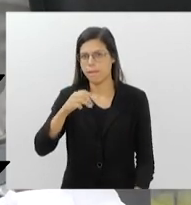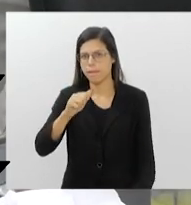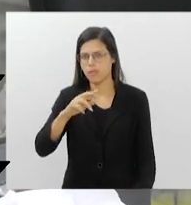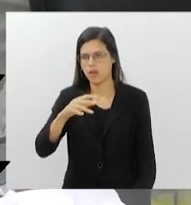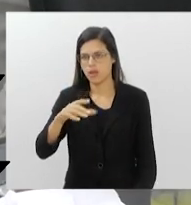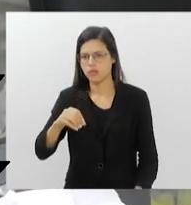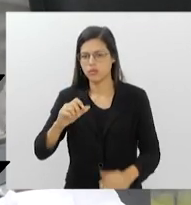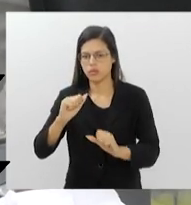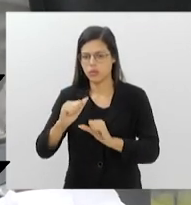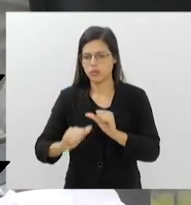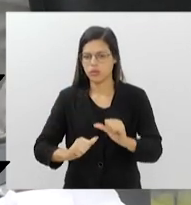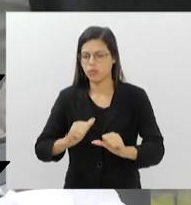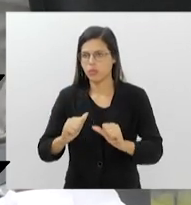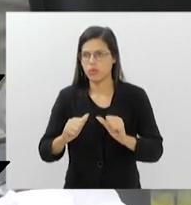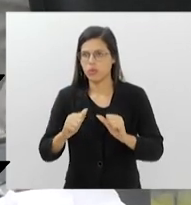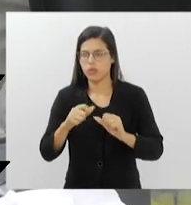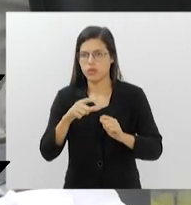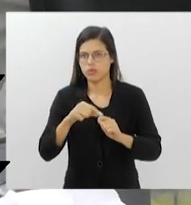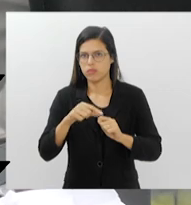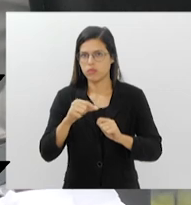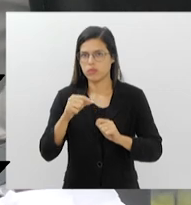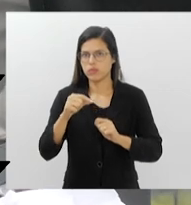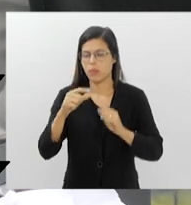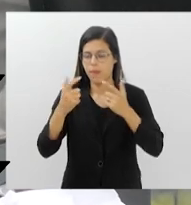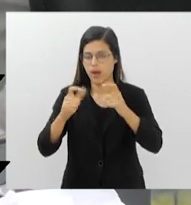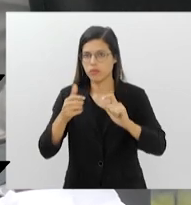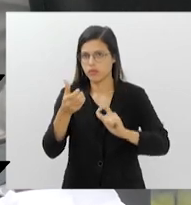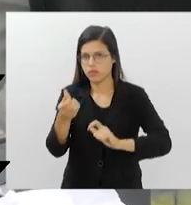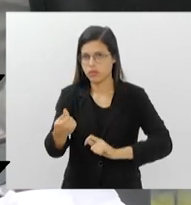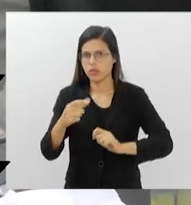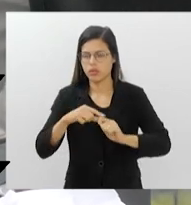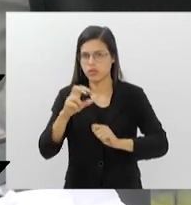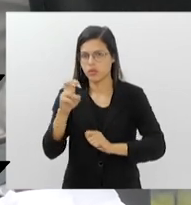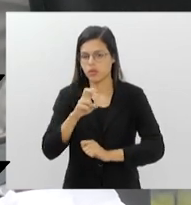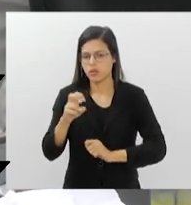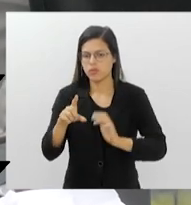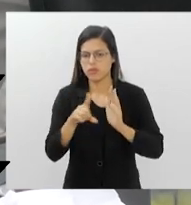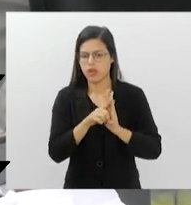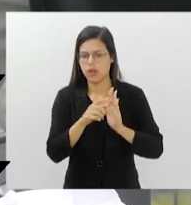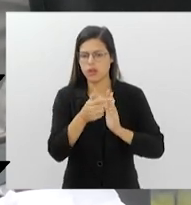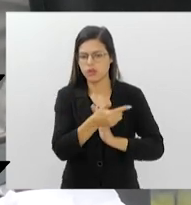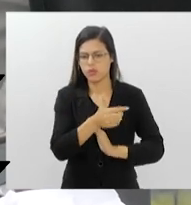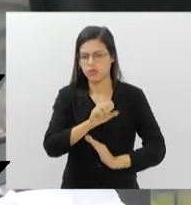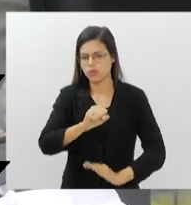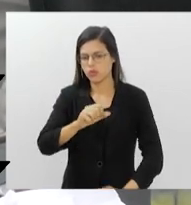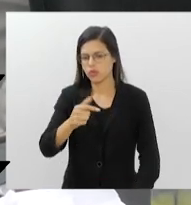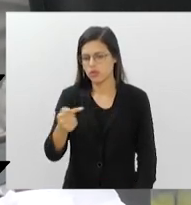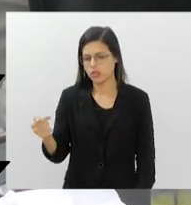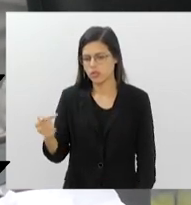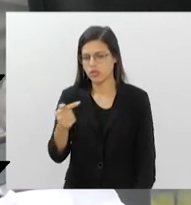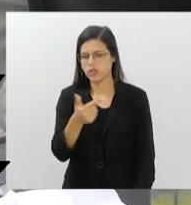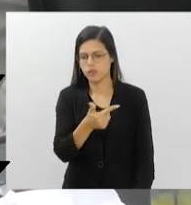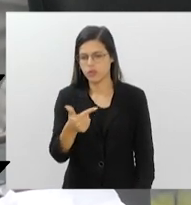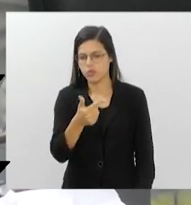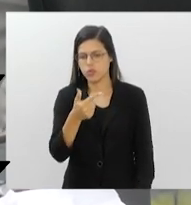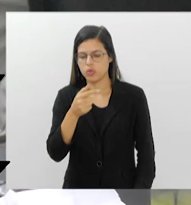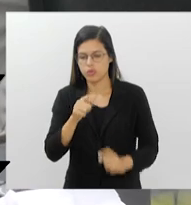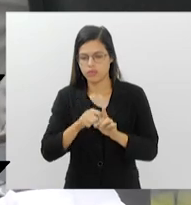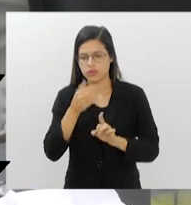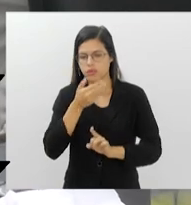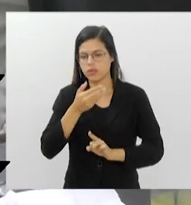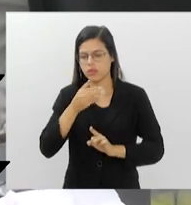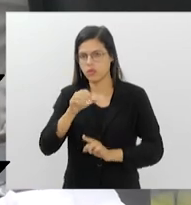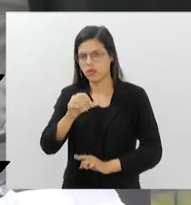altera o disposto no parágrafo 6º do artigo 5º da Lei 2877 de 22 de dezembro de 1997 que dispõe sobre o